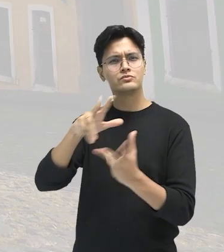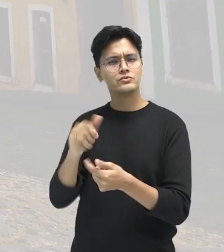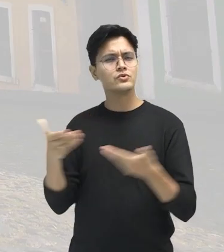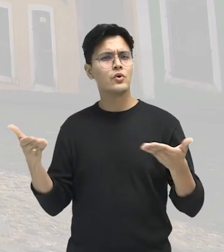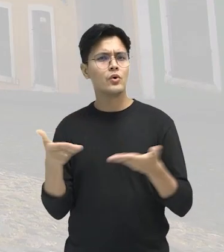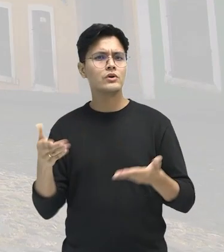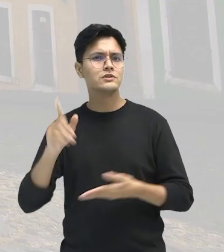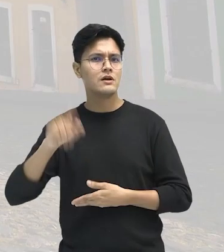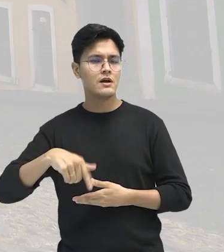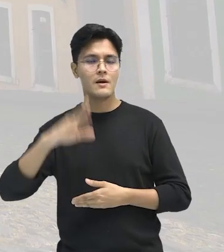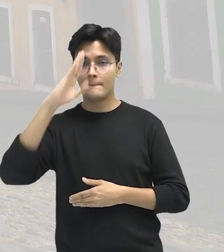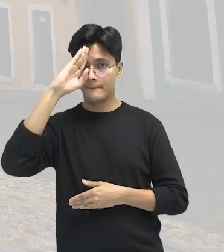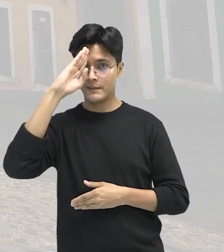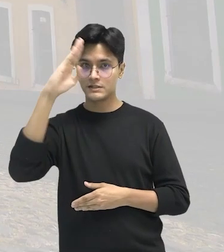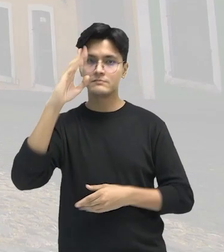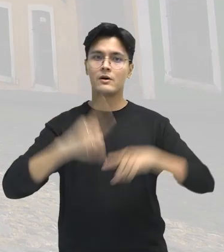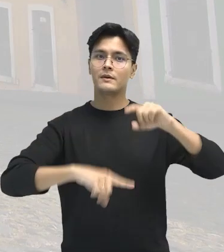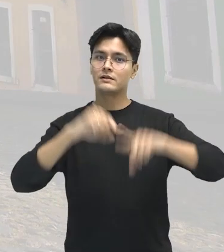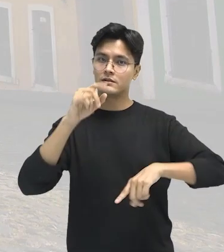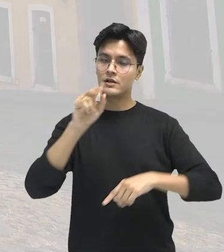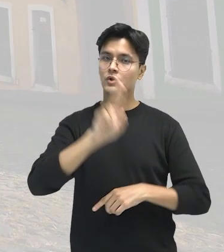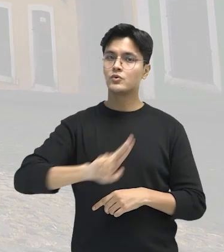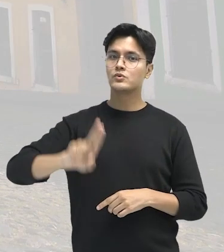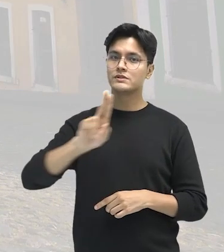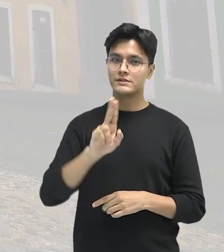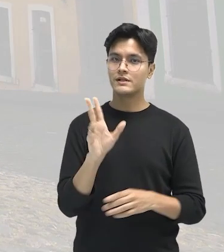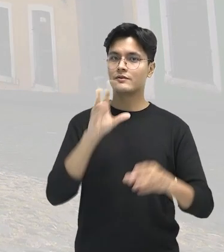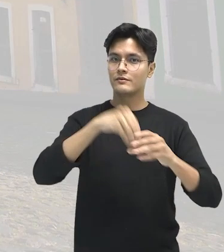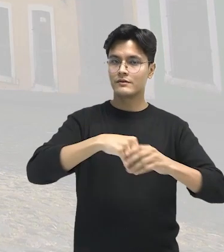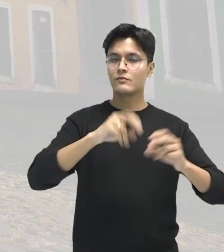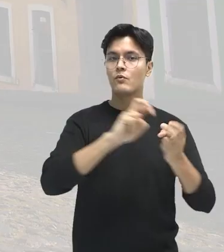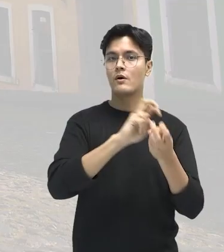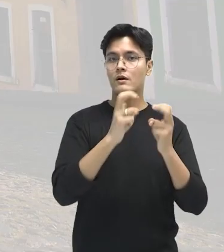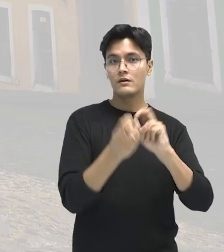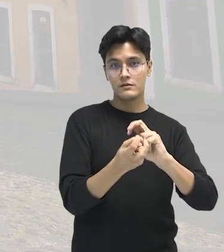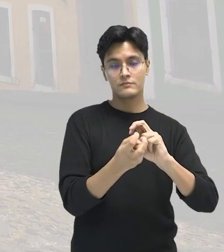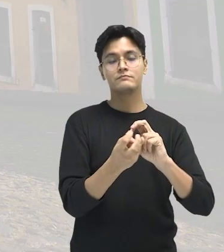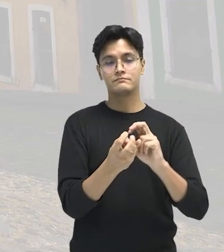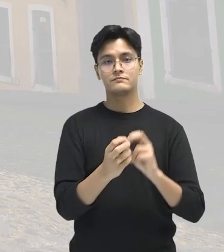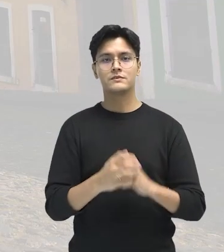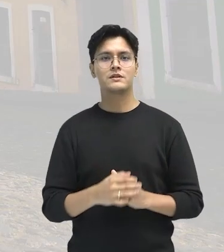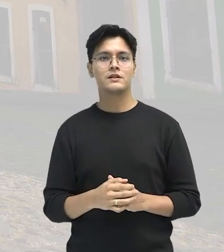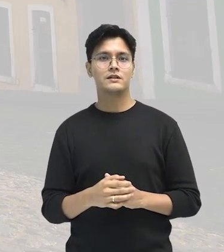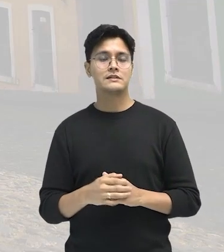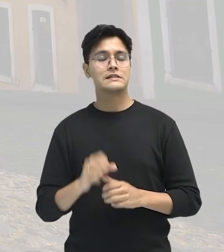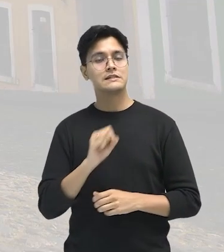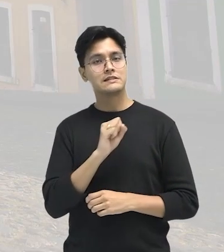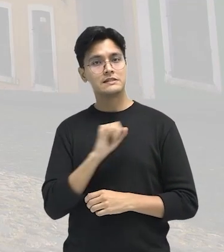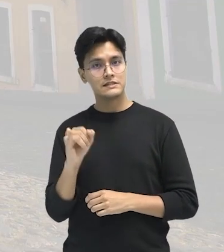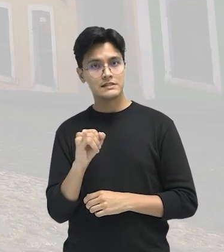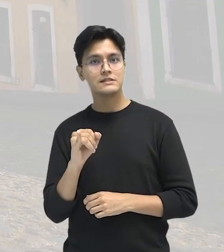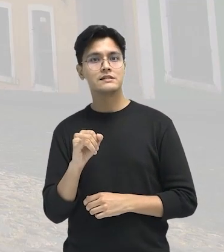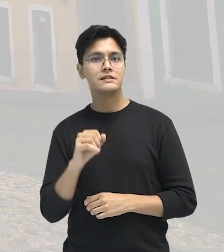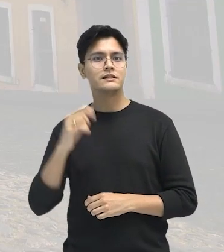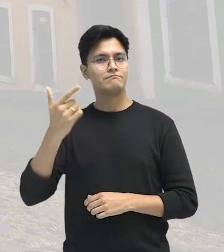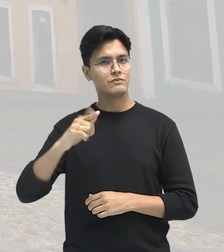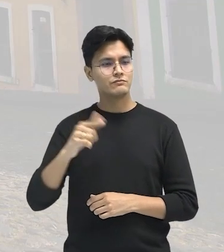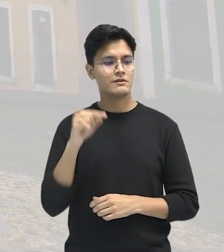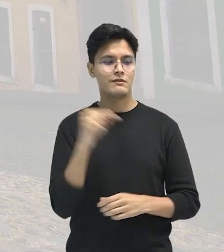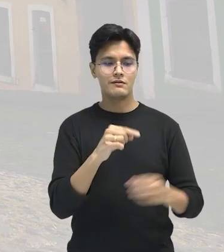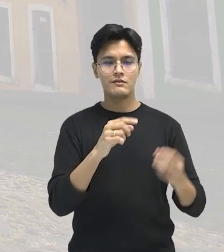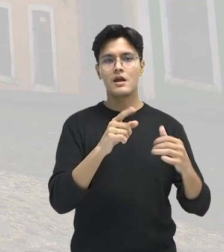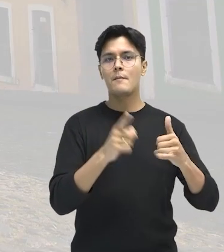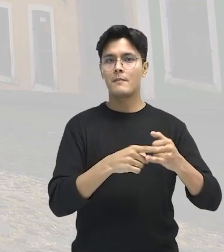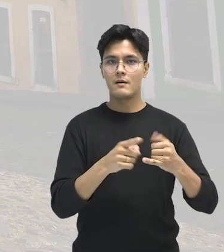atualmente é o principal instrumento musical da capoeira. Pode não ter os outros, mas ele precisa se